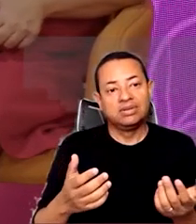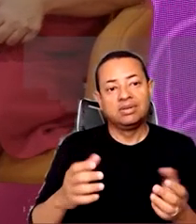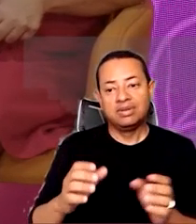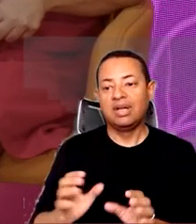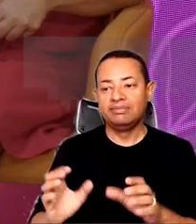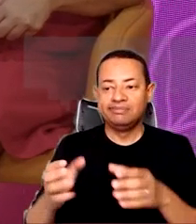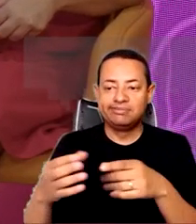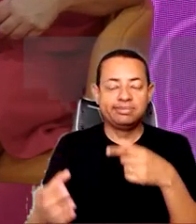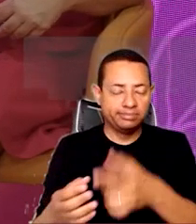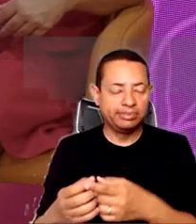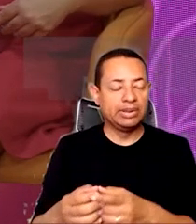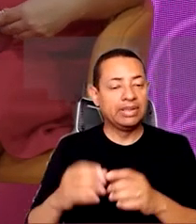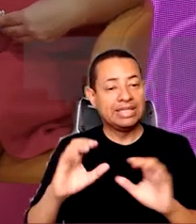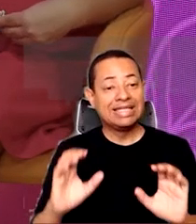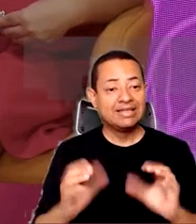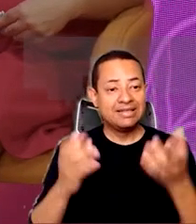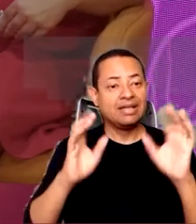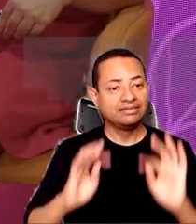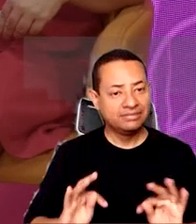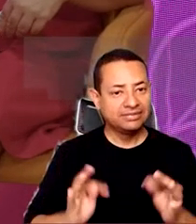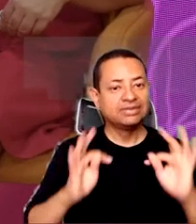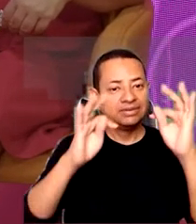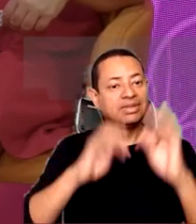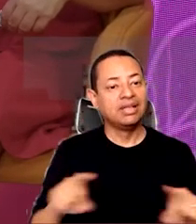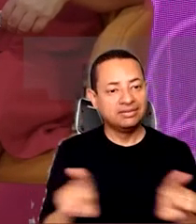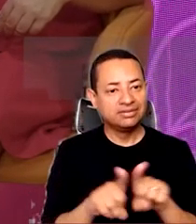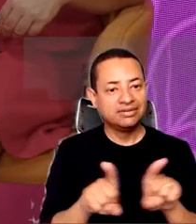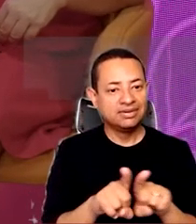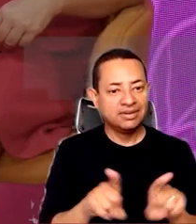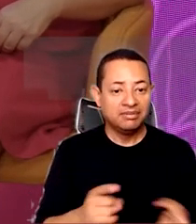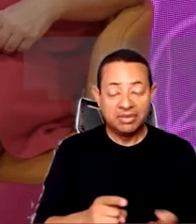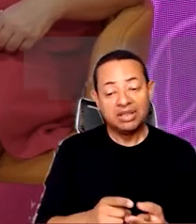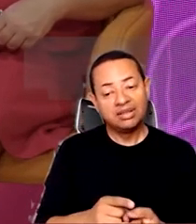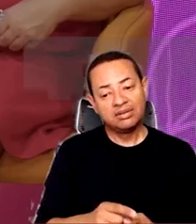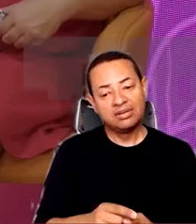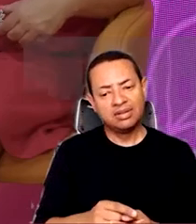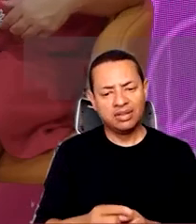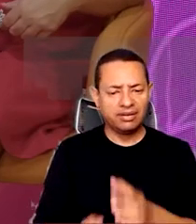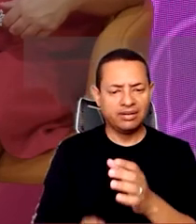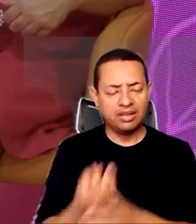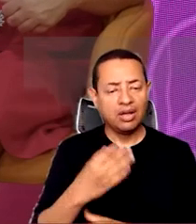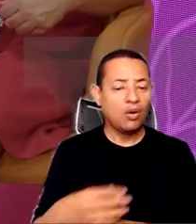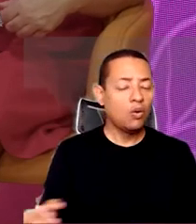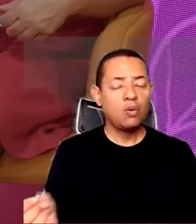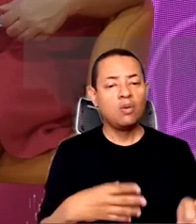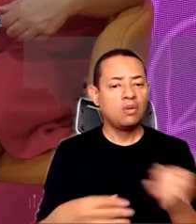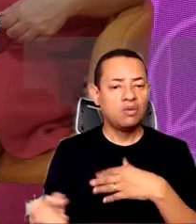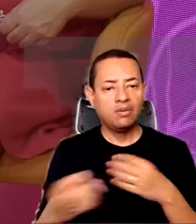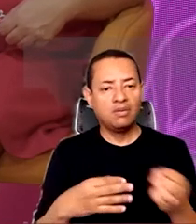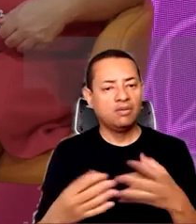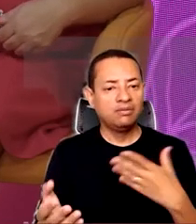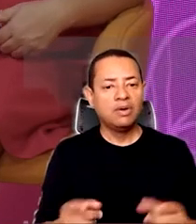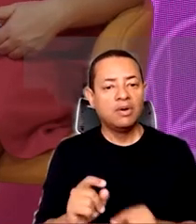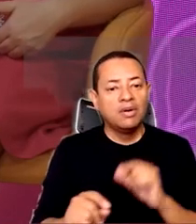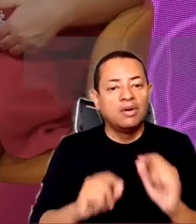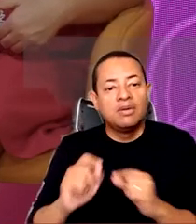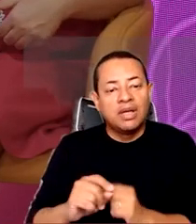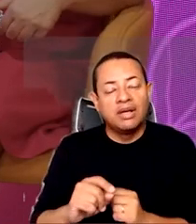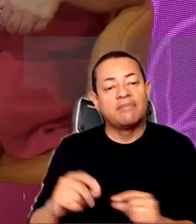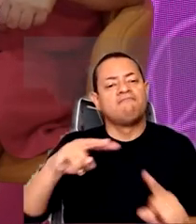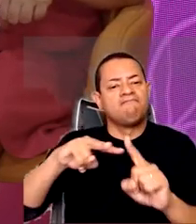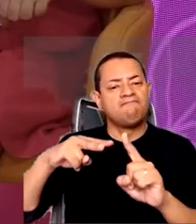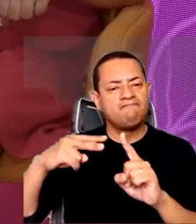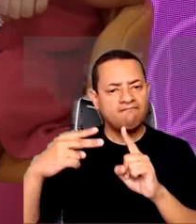na categoria de ciência e tecnologia também tá aí numa inovação por uma numa